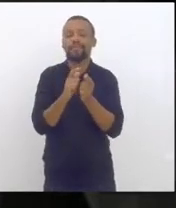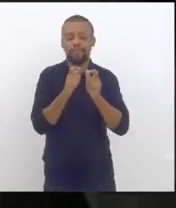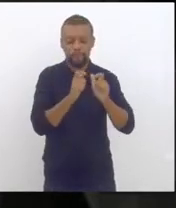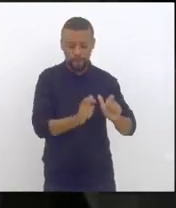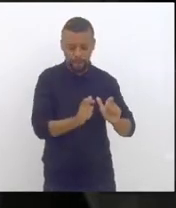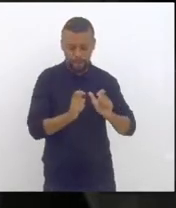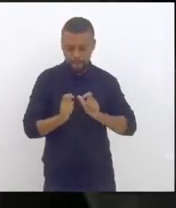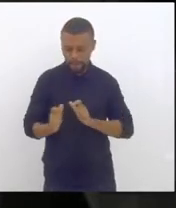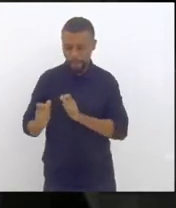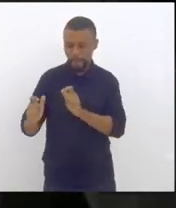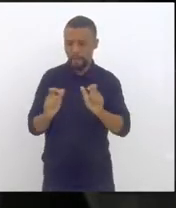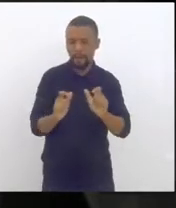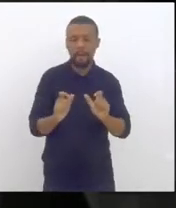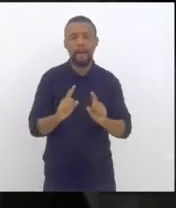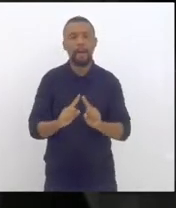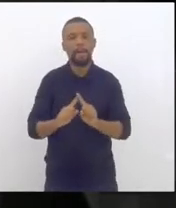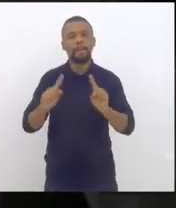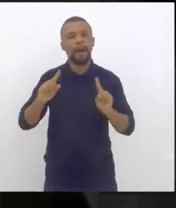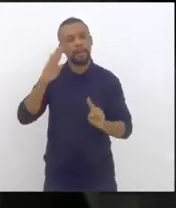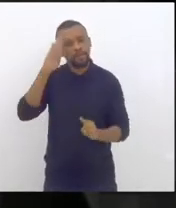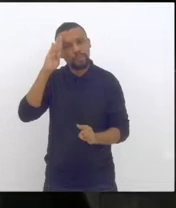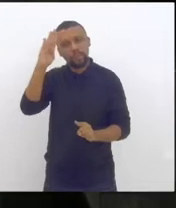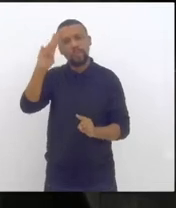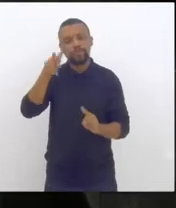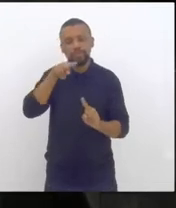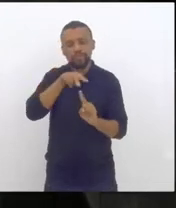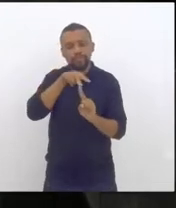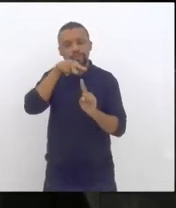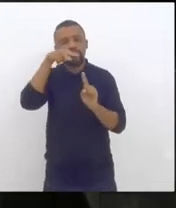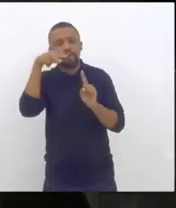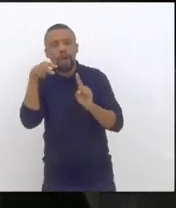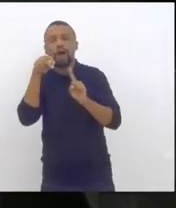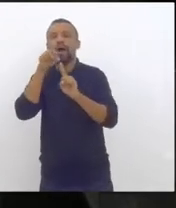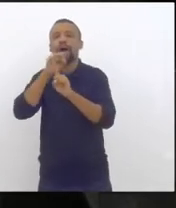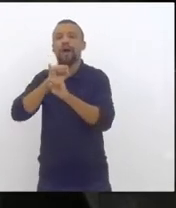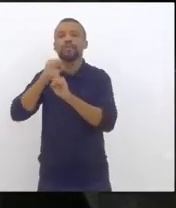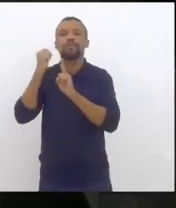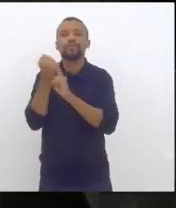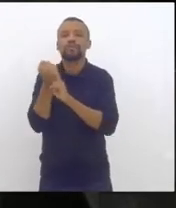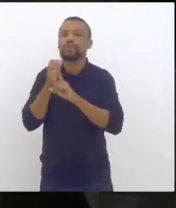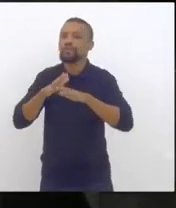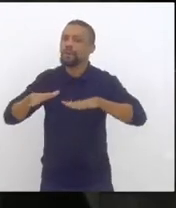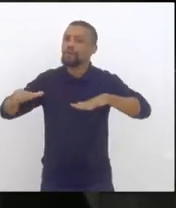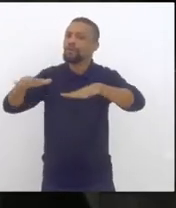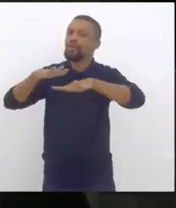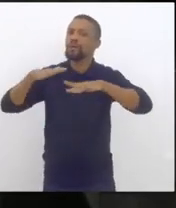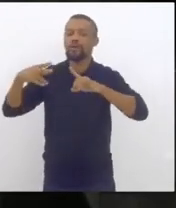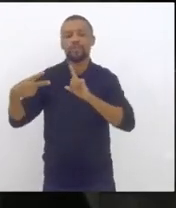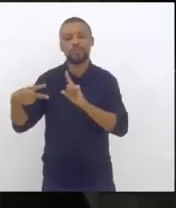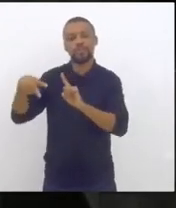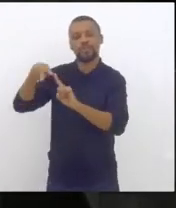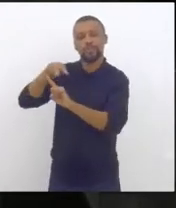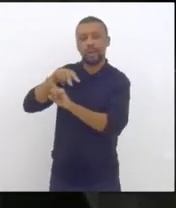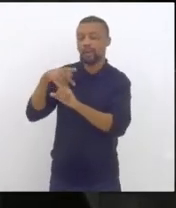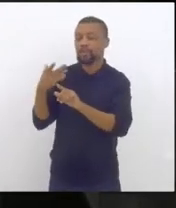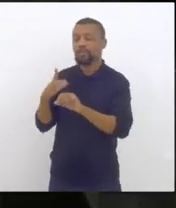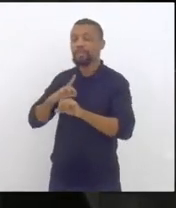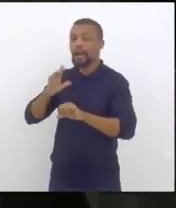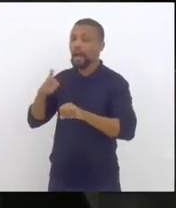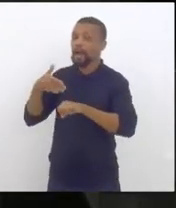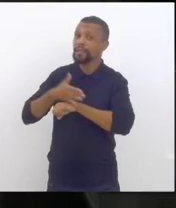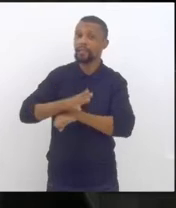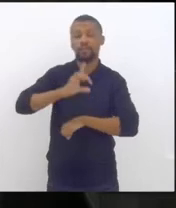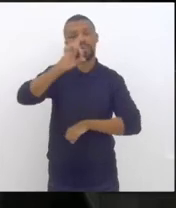mas sobretudo do ponto de vista sociológico do ponto de vista do acesso a